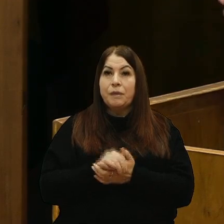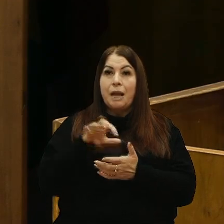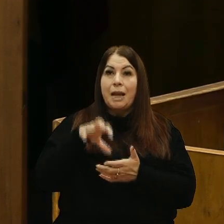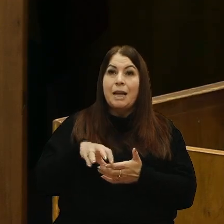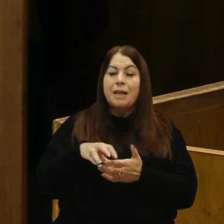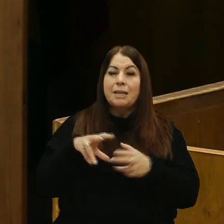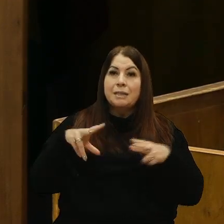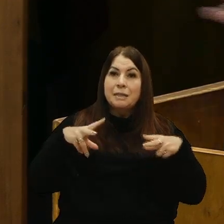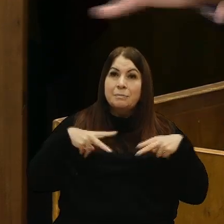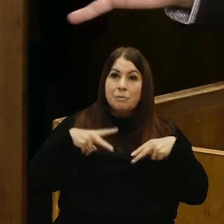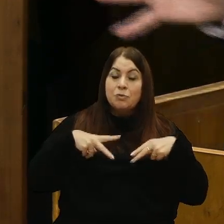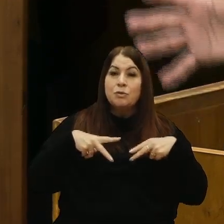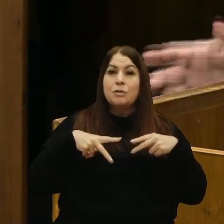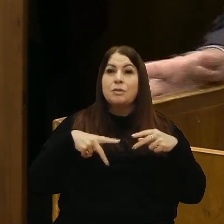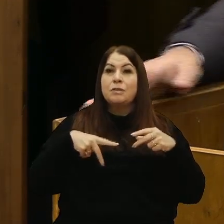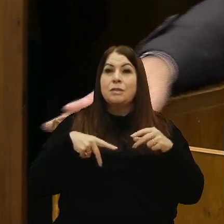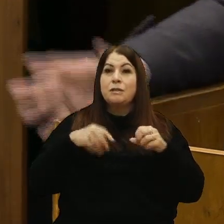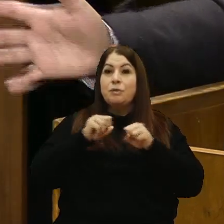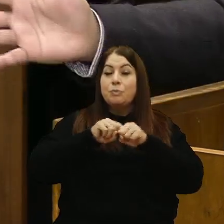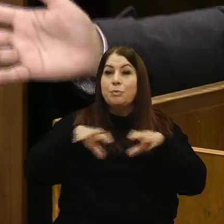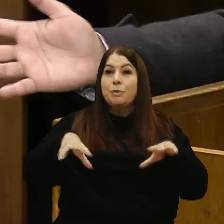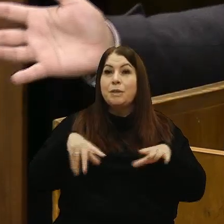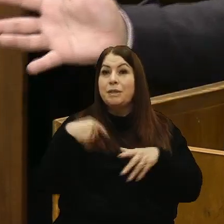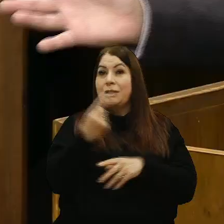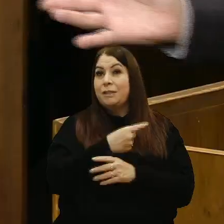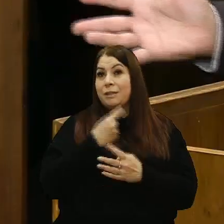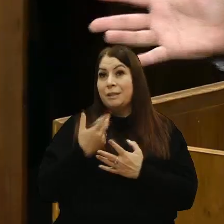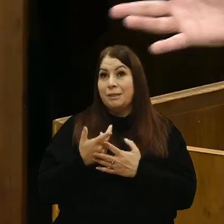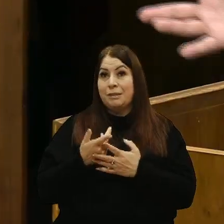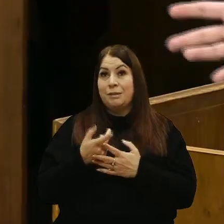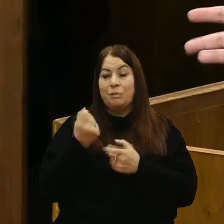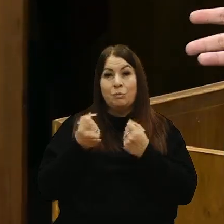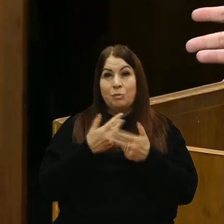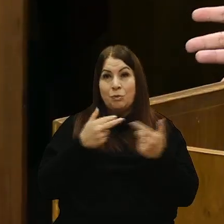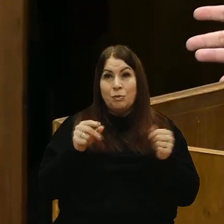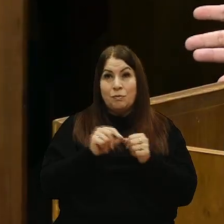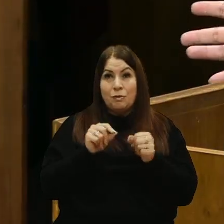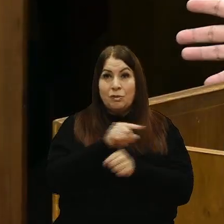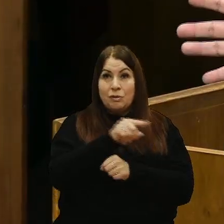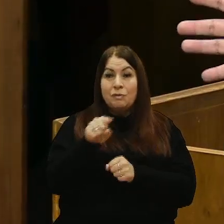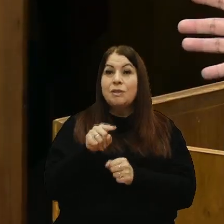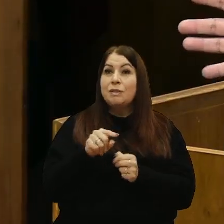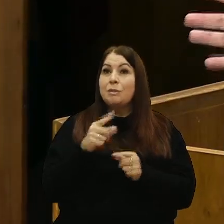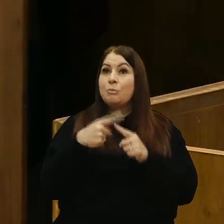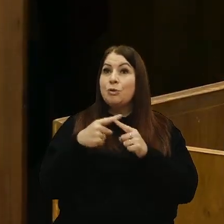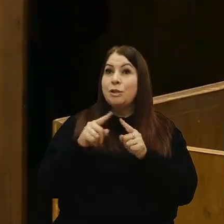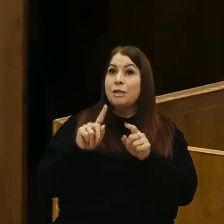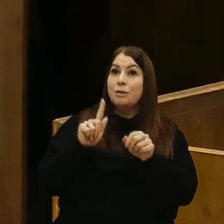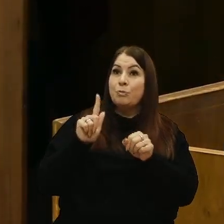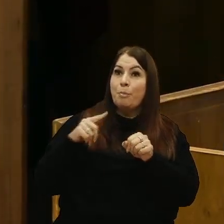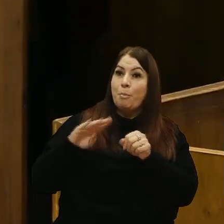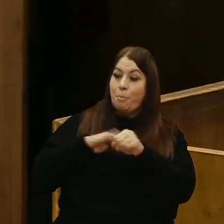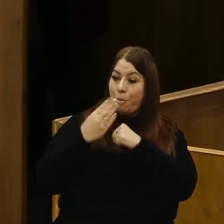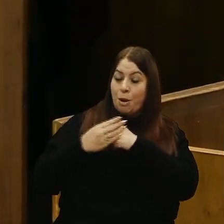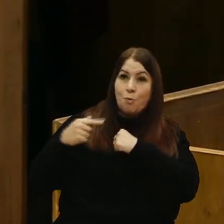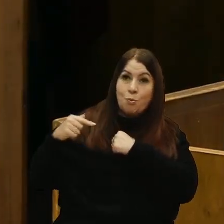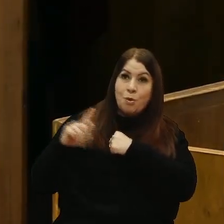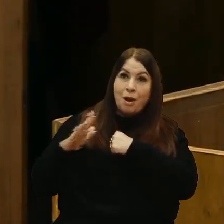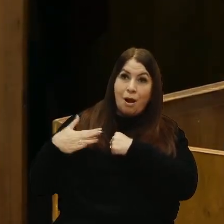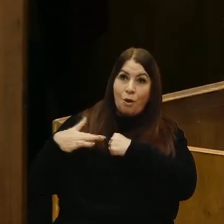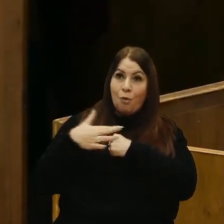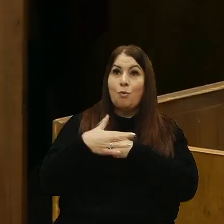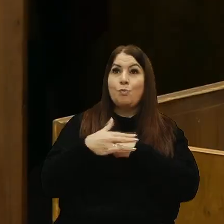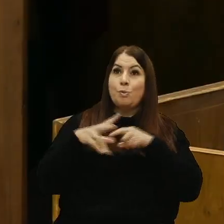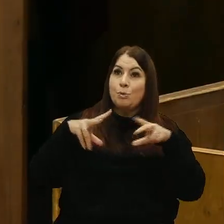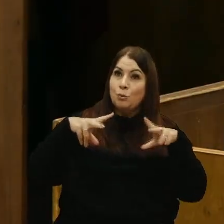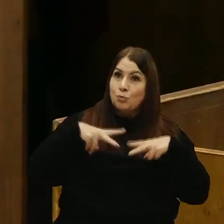áreas privadas que foram dizimadas numa catástrofe. Mas alguma coisa nós vamos fazer. Porque lá em Galópolis era privado,